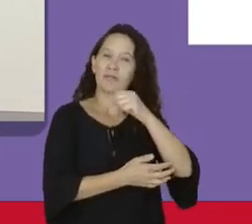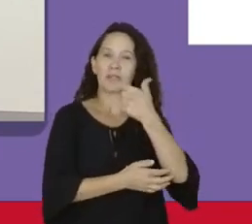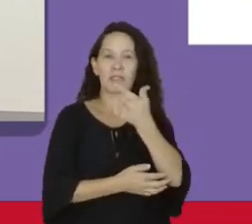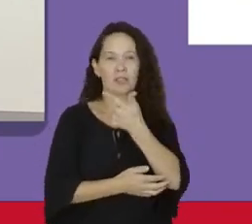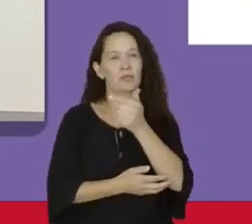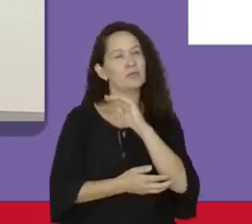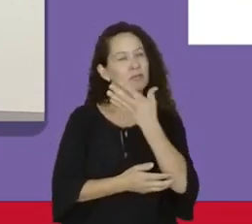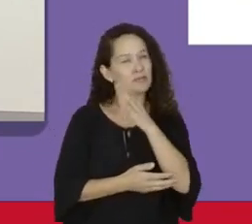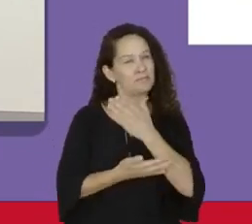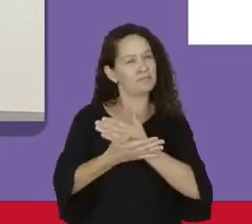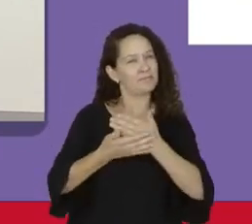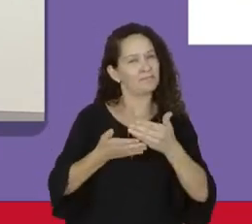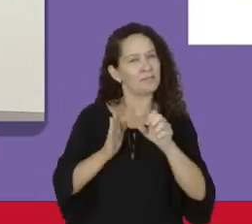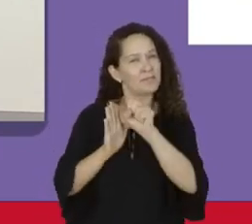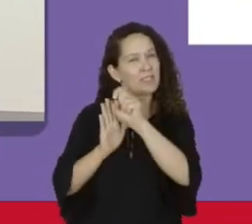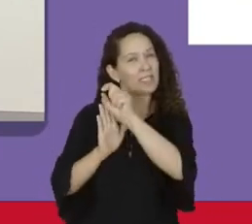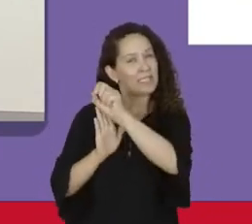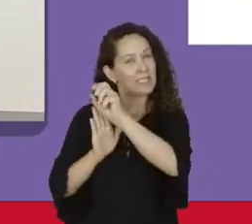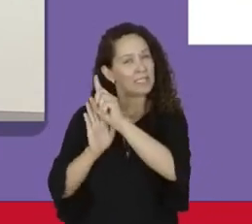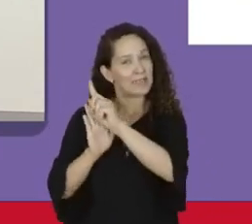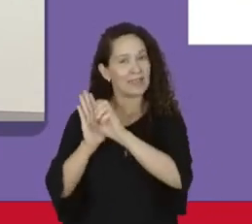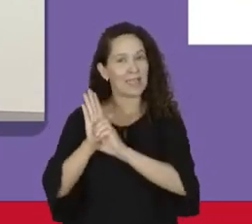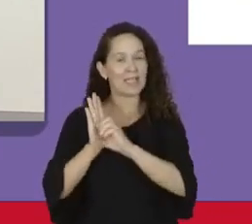1992, mais ou menos, início da década de 90.